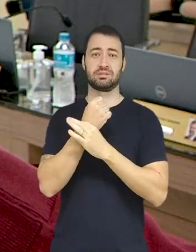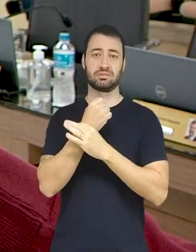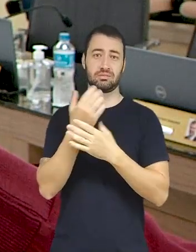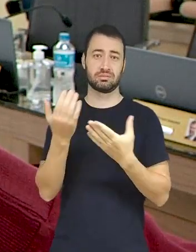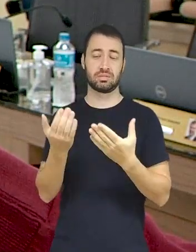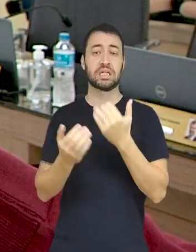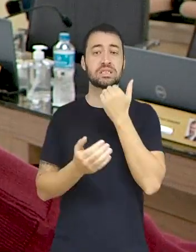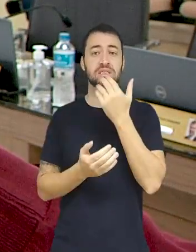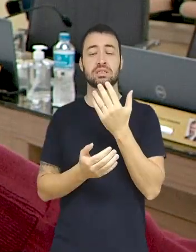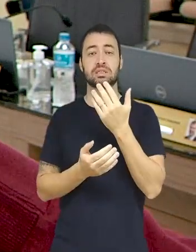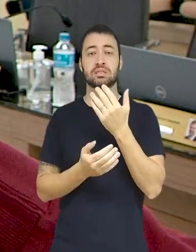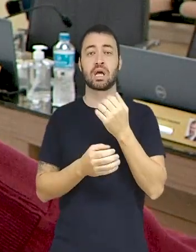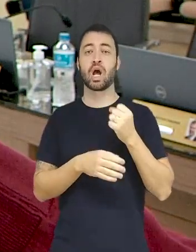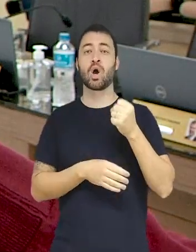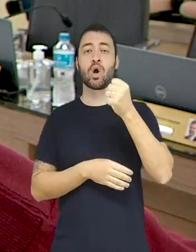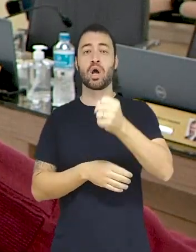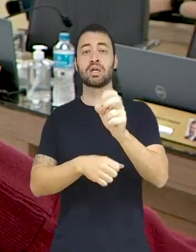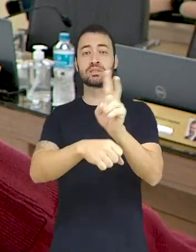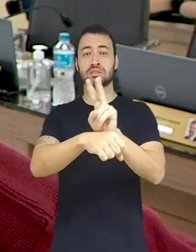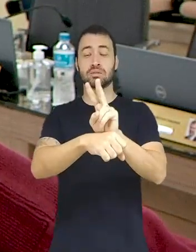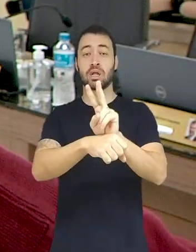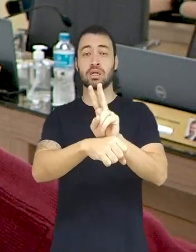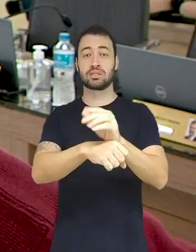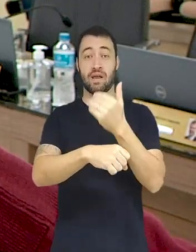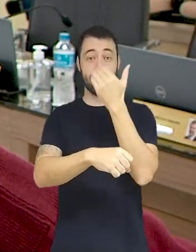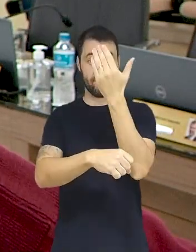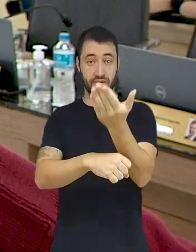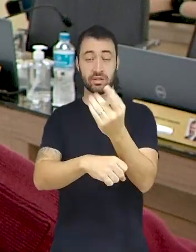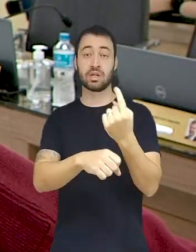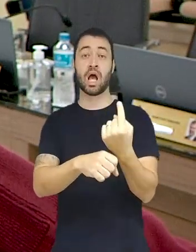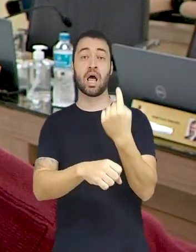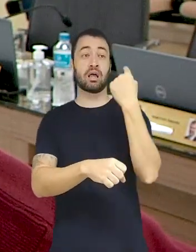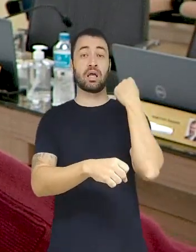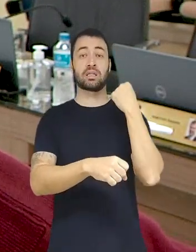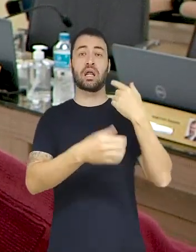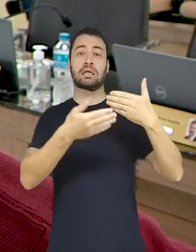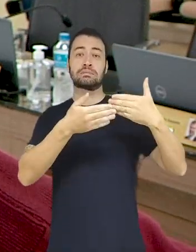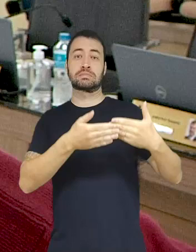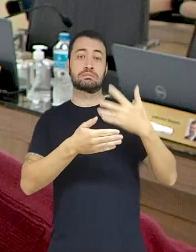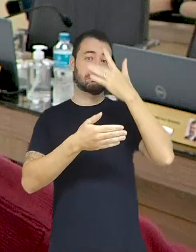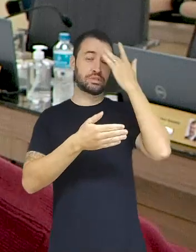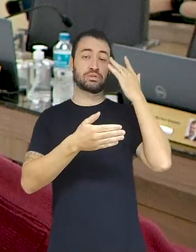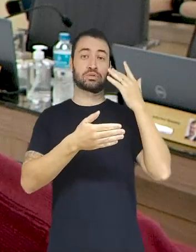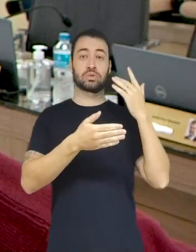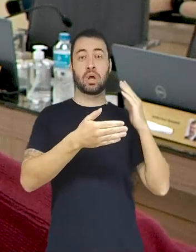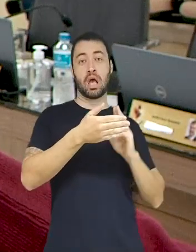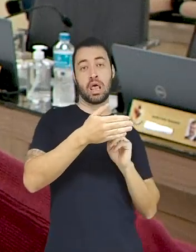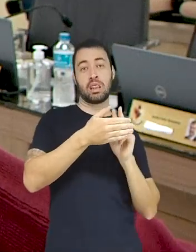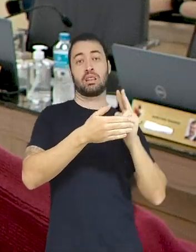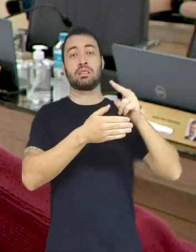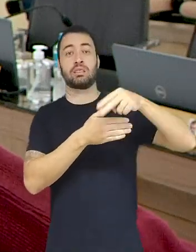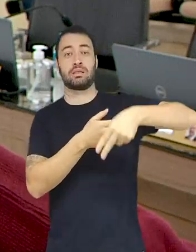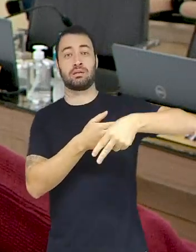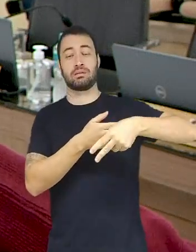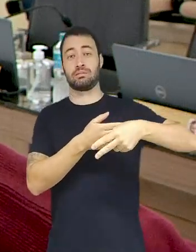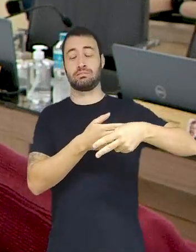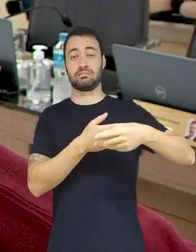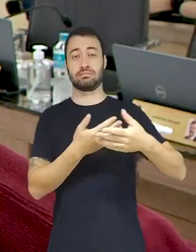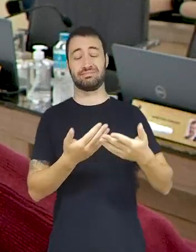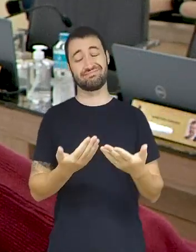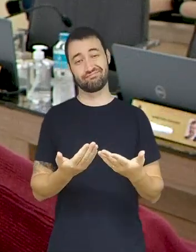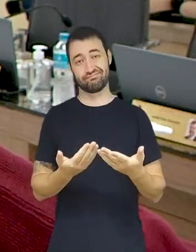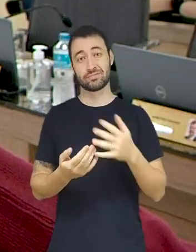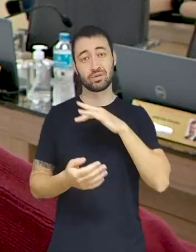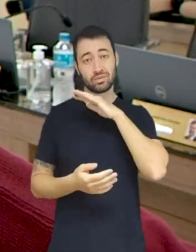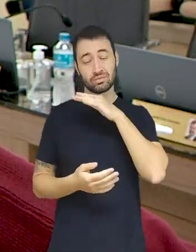não adianta você colocar um segurança na frente e atrás você tem um muro super baixo ou uma grade onde pessoas externas na Instituição conseguem ter contato